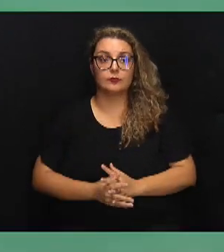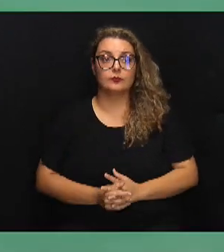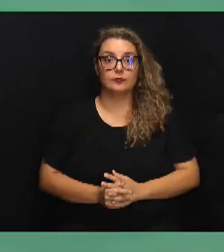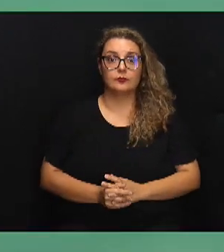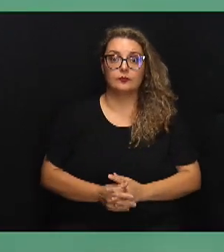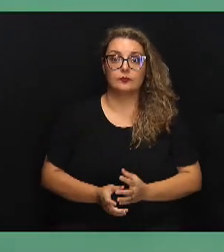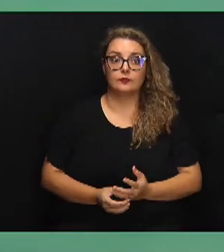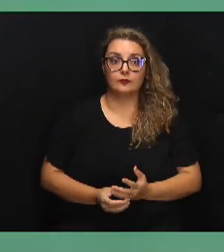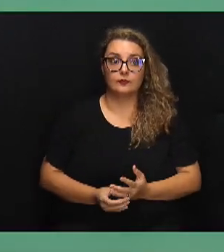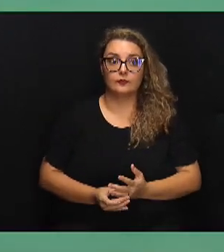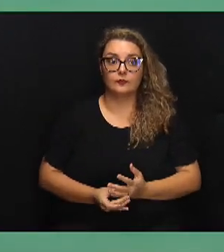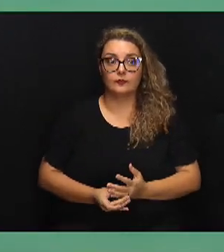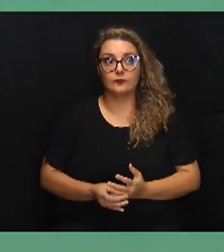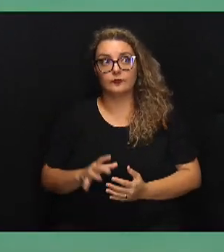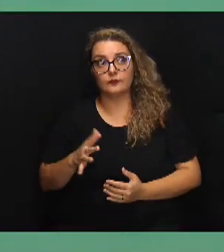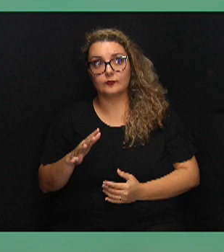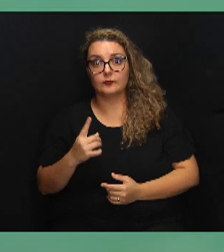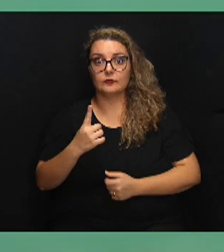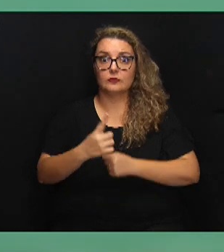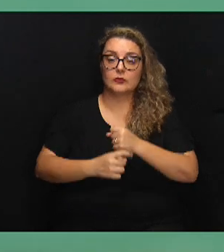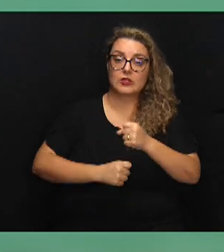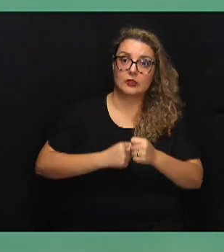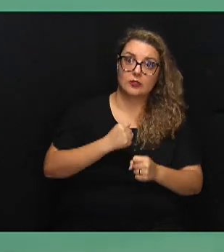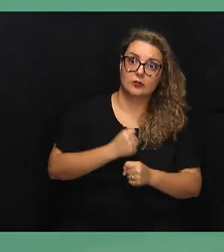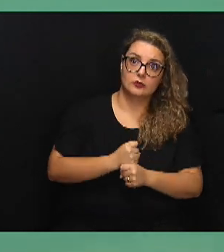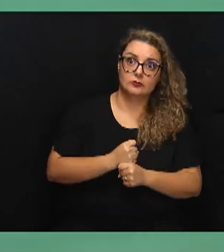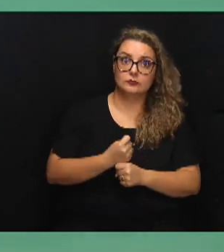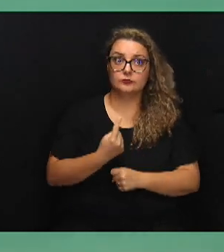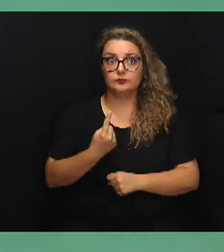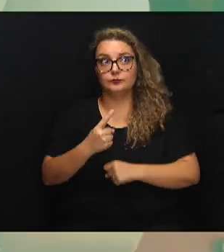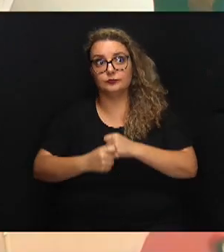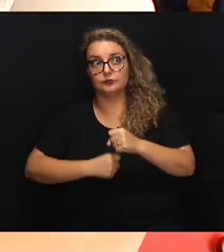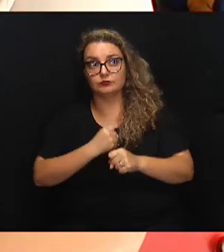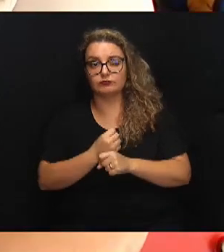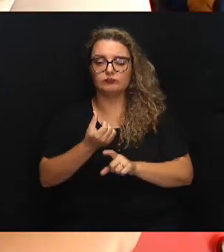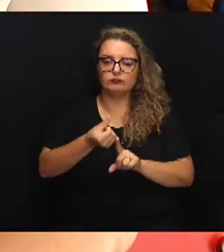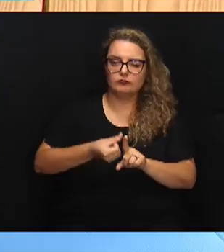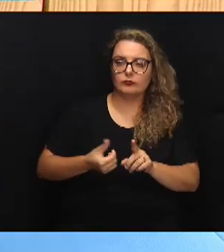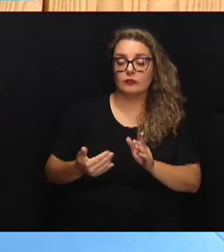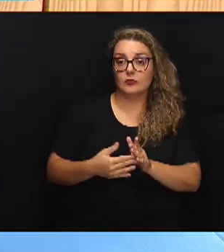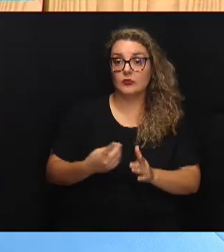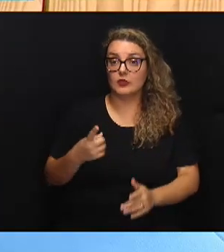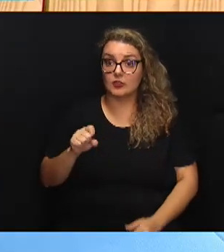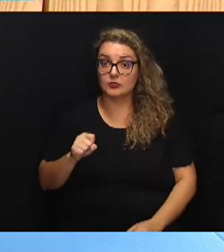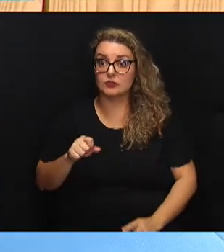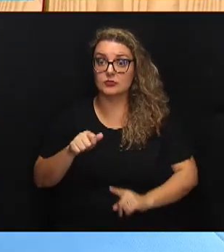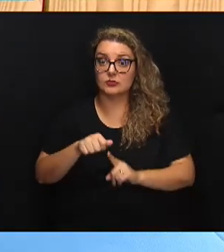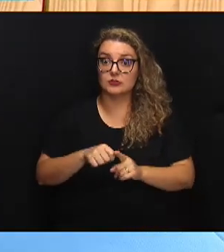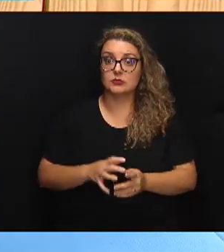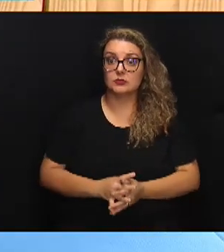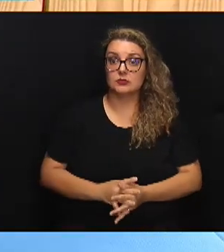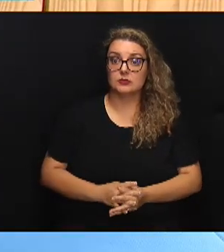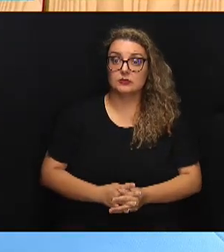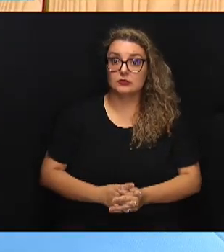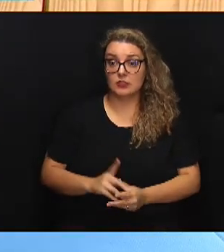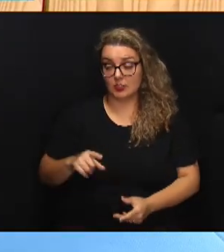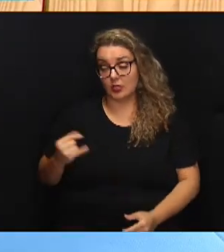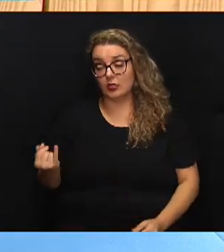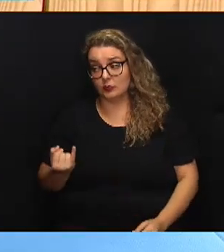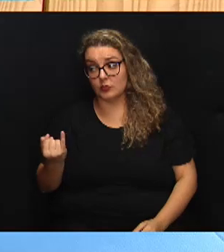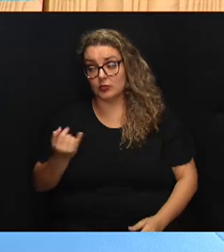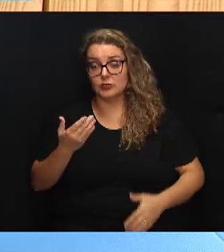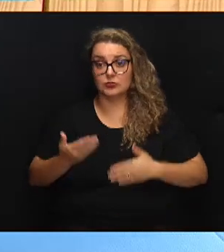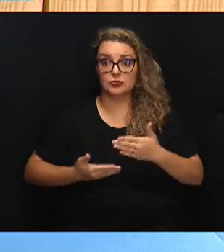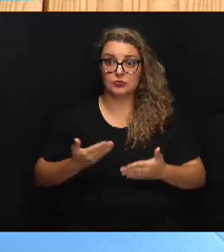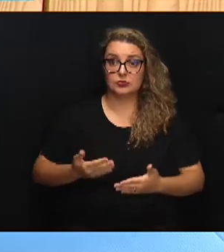fica em cerca de um ano e meio, até 18 meses, né? É importante que o serviço ele dê